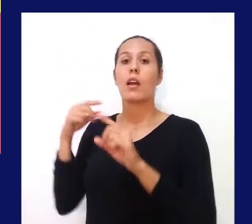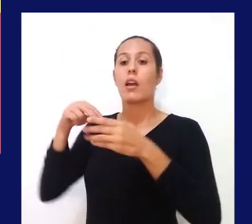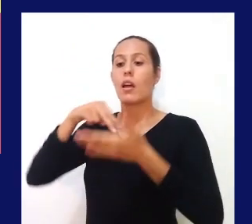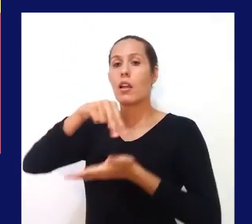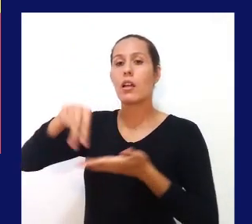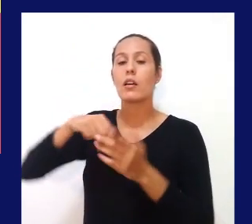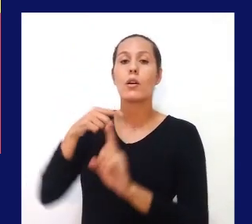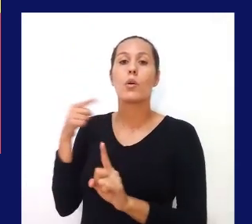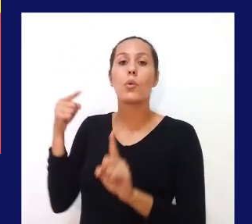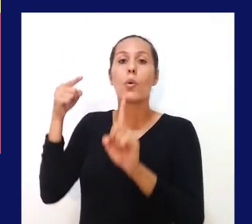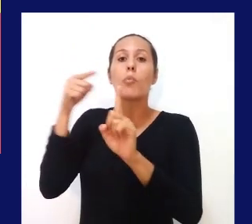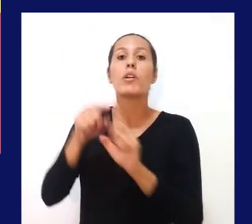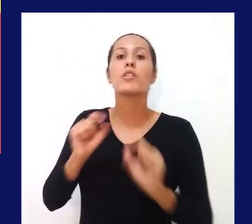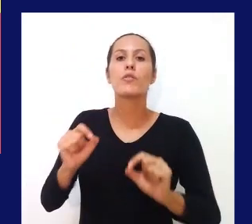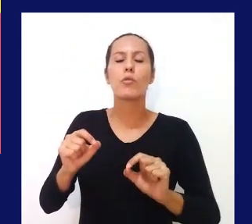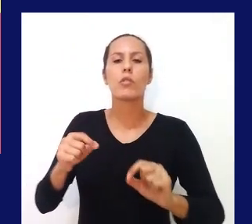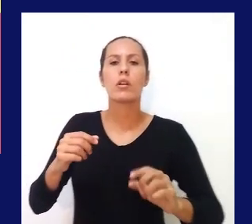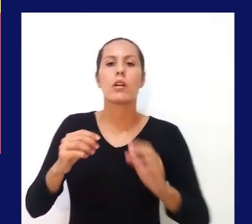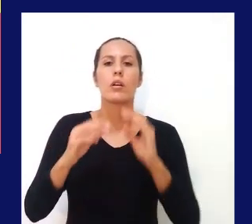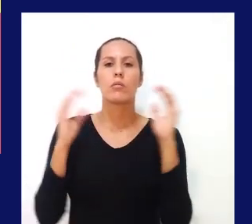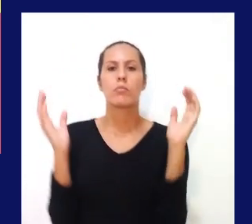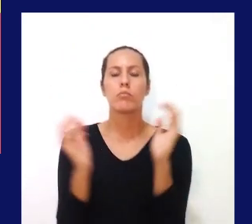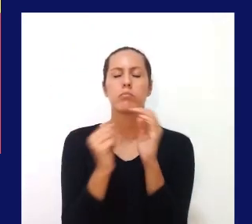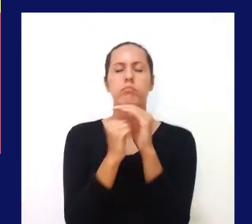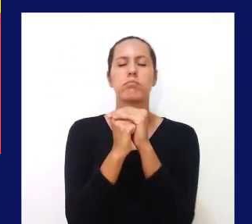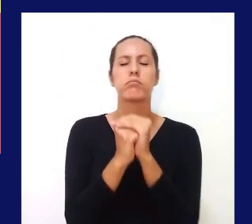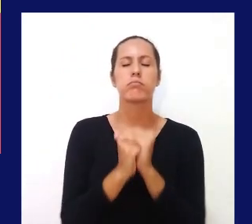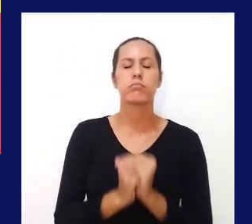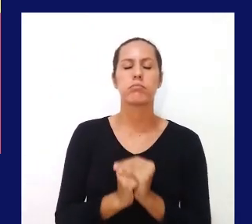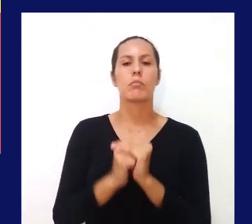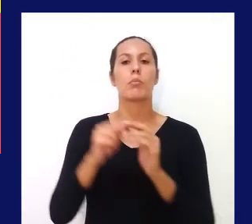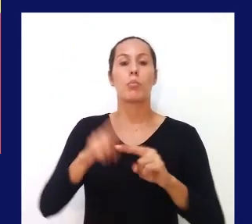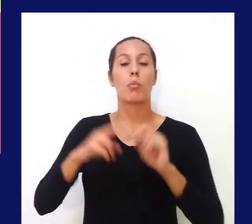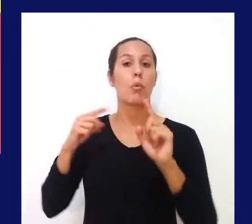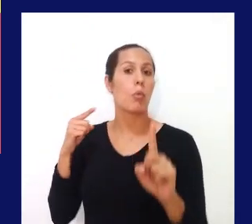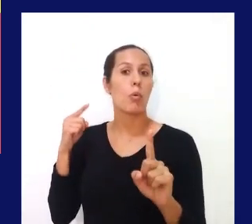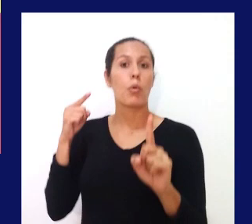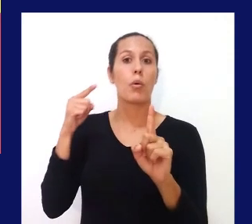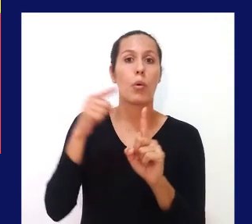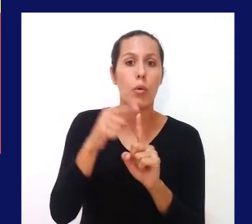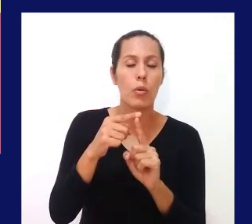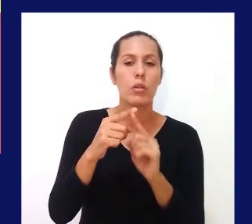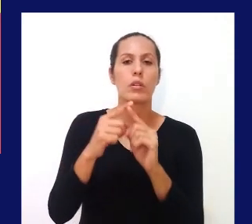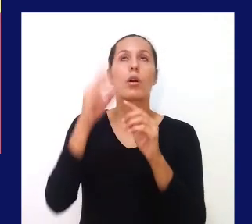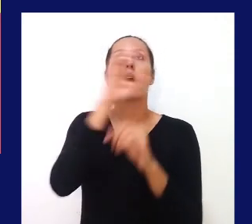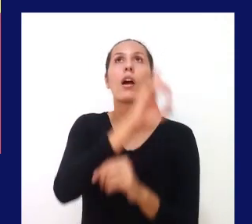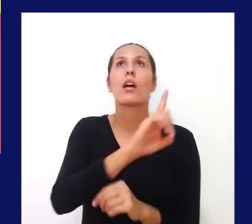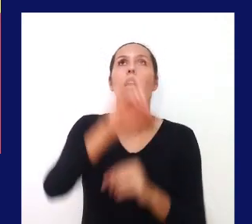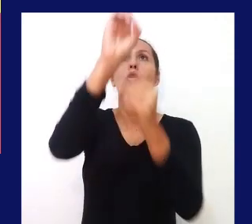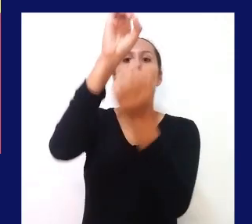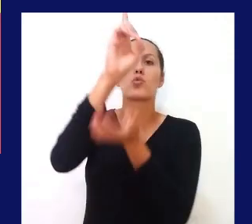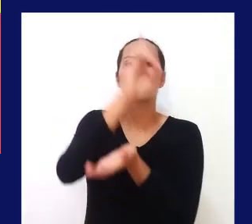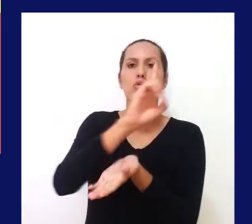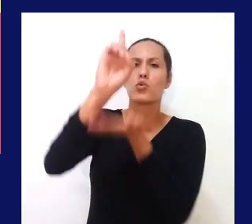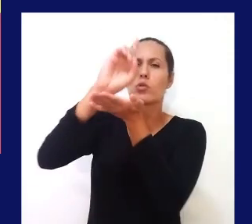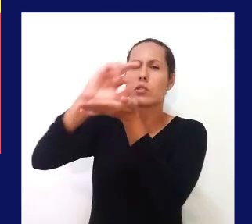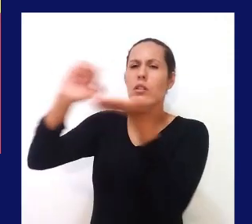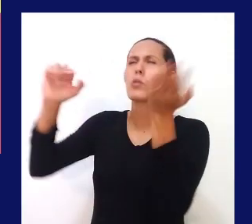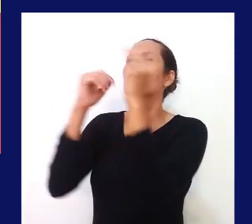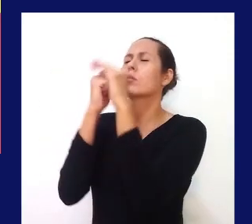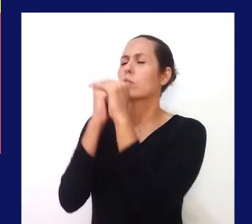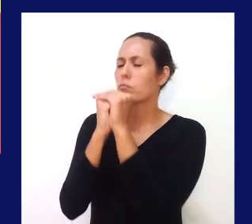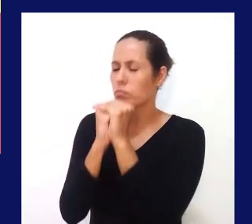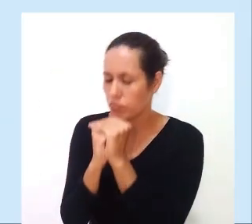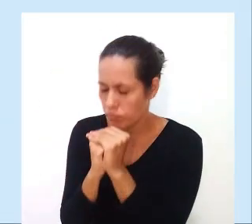com um objetivo de caráter sagrado. Seu maior objetivo era reverenciar as divindades. E aí a gente tem